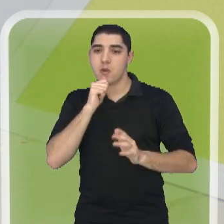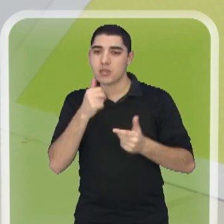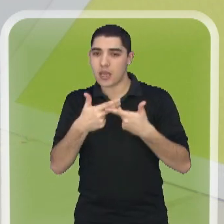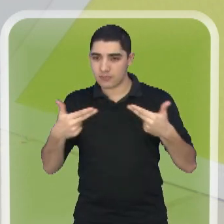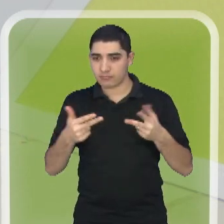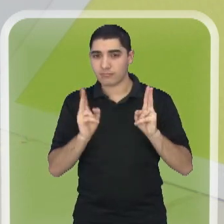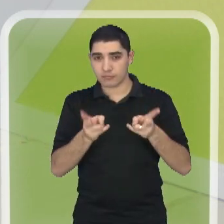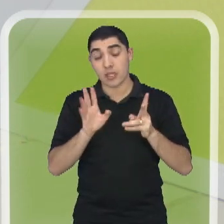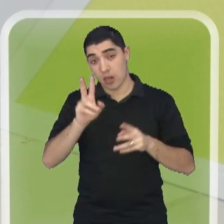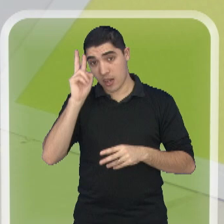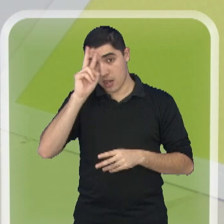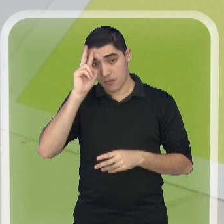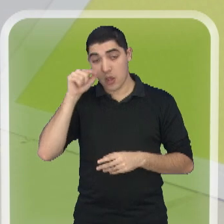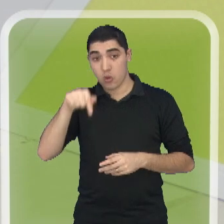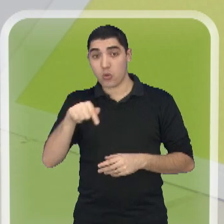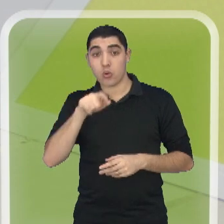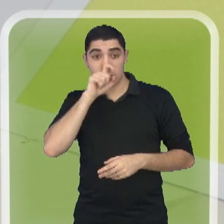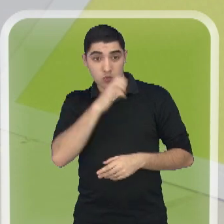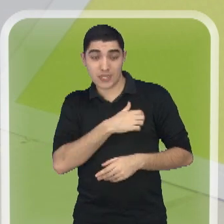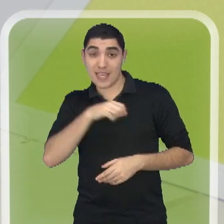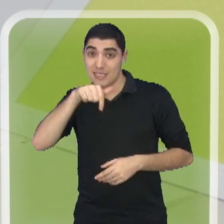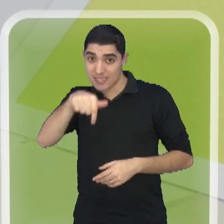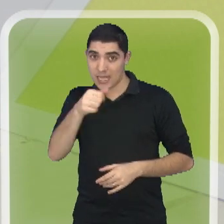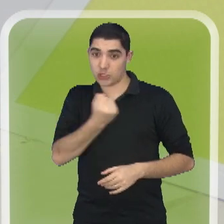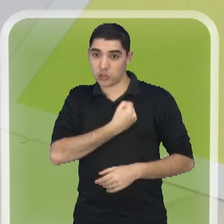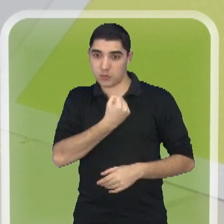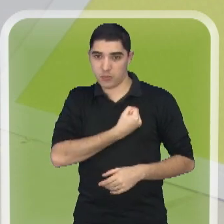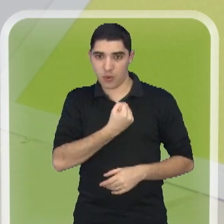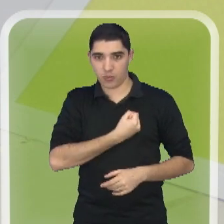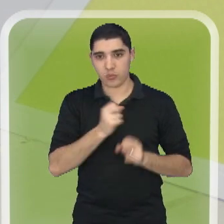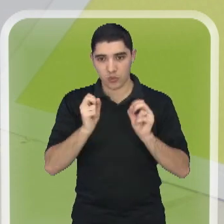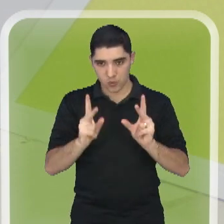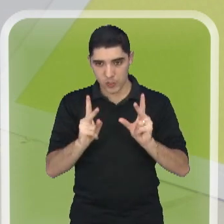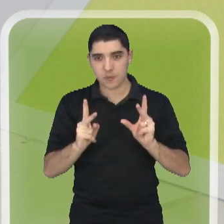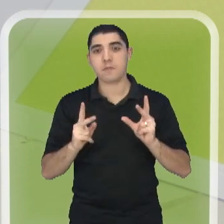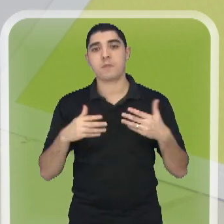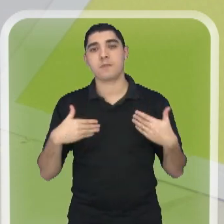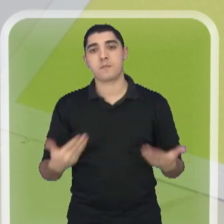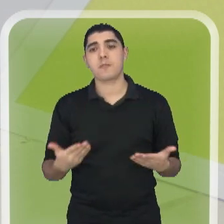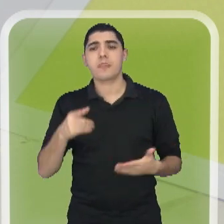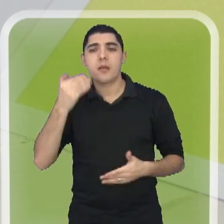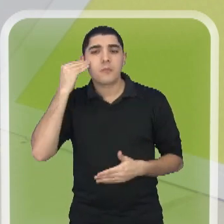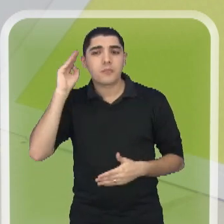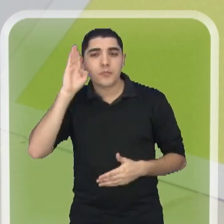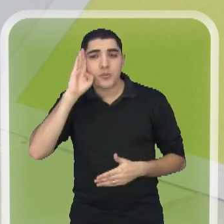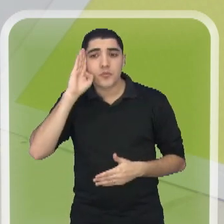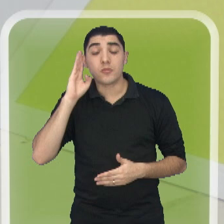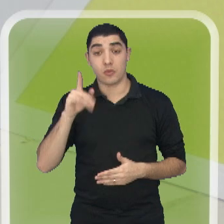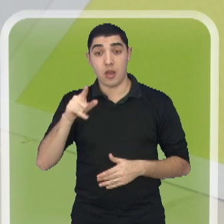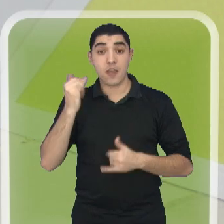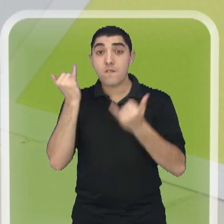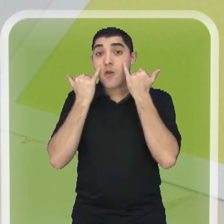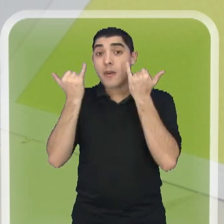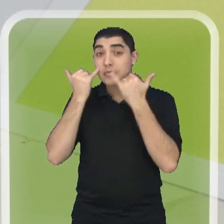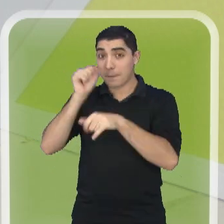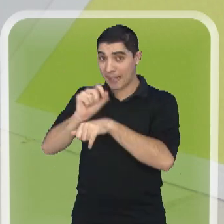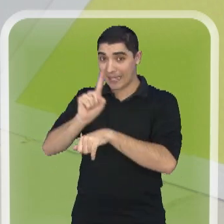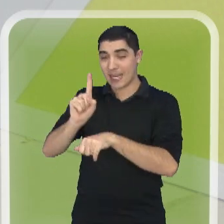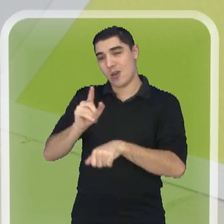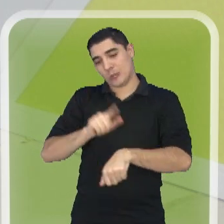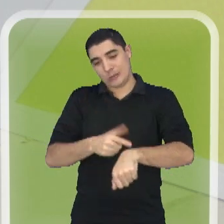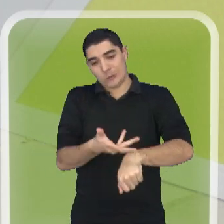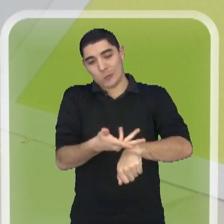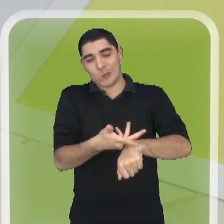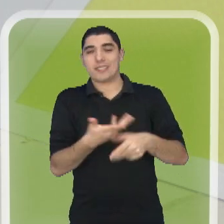só reforçando, São José tem 7 pontos e não 9, como mostra aqui a nossa tabela, tá certo? Brunão, a informação não para, o tempo urge. No